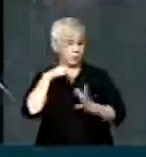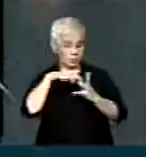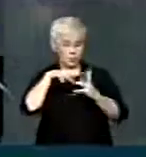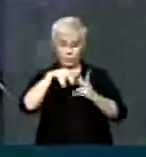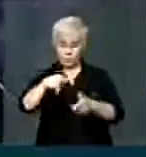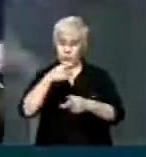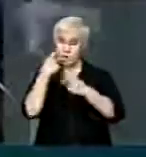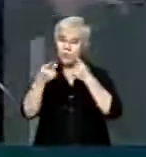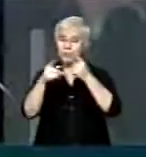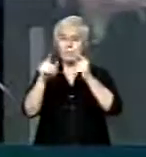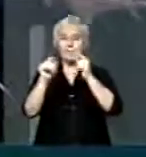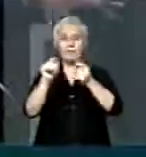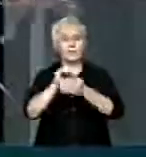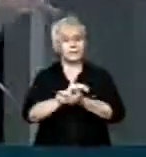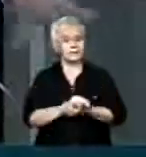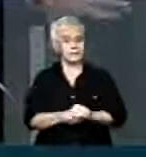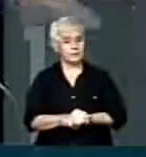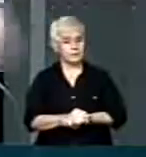seguinte, que